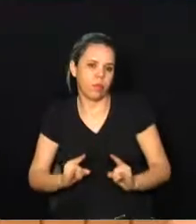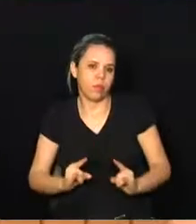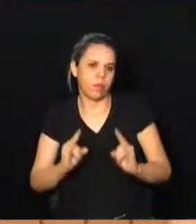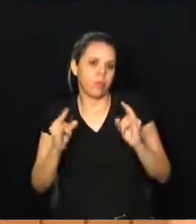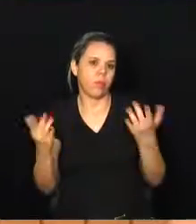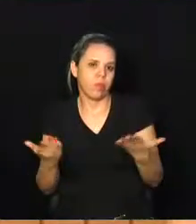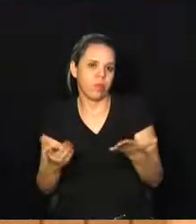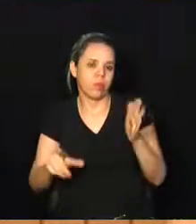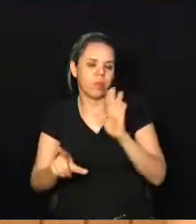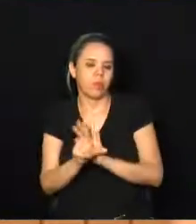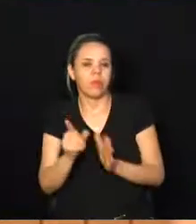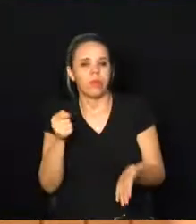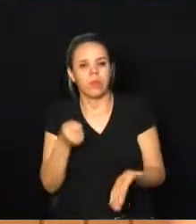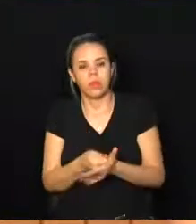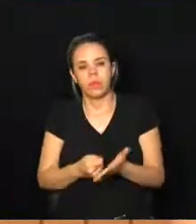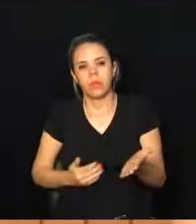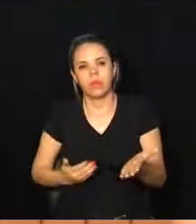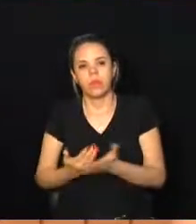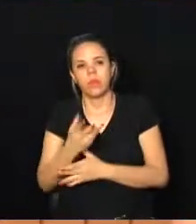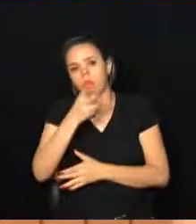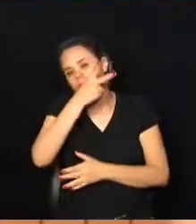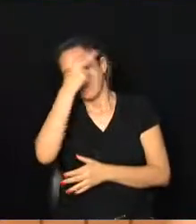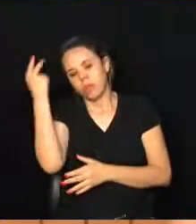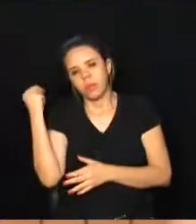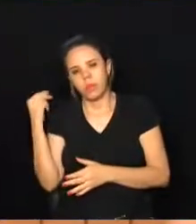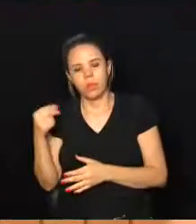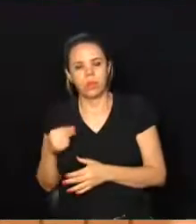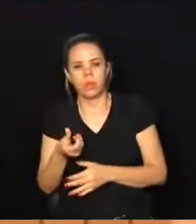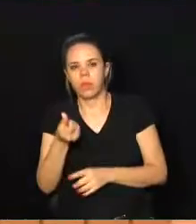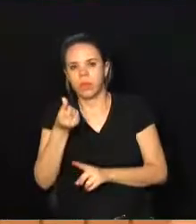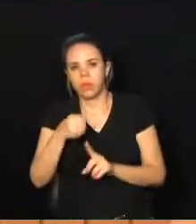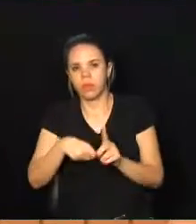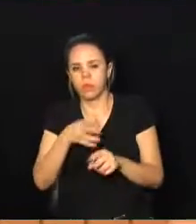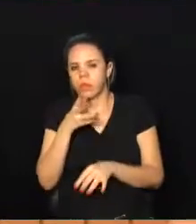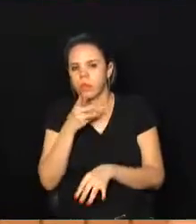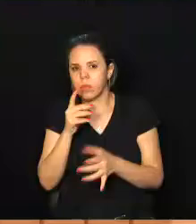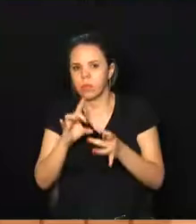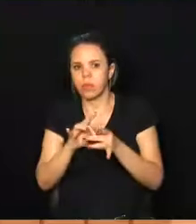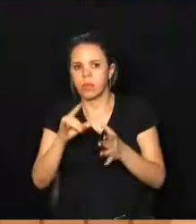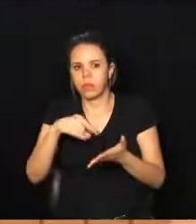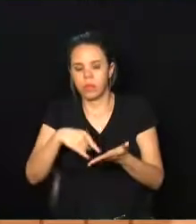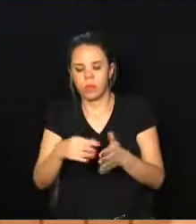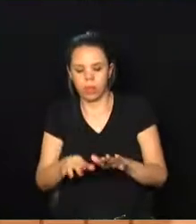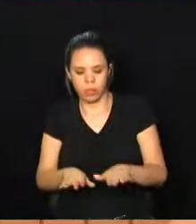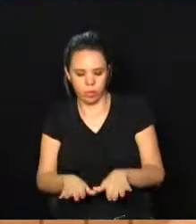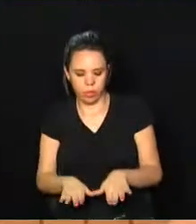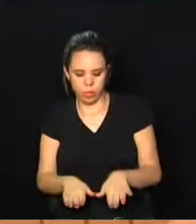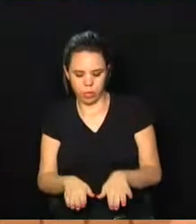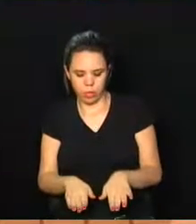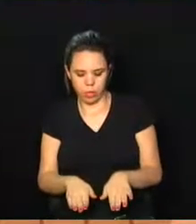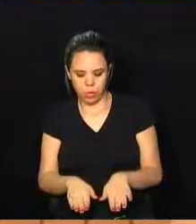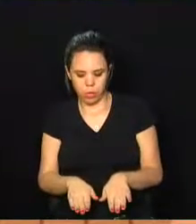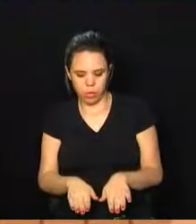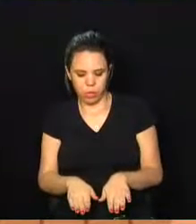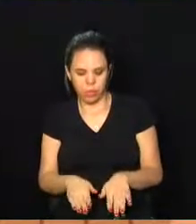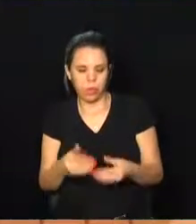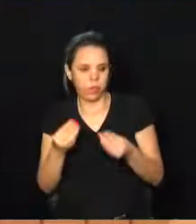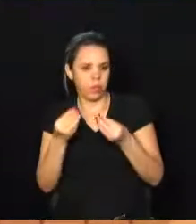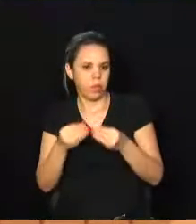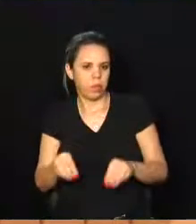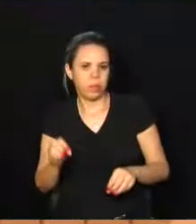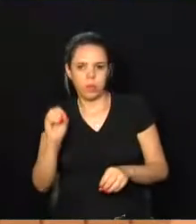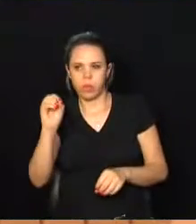hoje a lei exige que a gente aprove na prefeitura, e fica 6 meses para ser liberado um alvará, onde que vai ter impacto zero